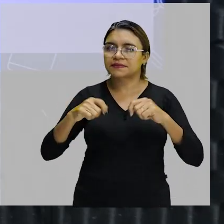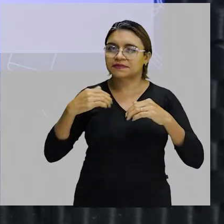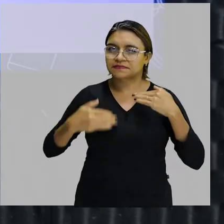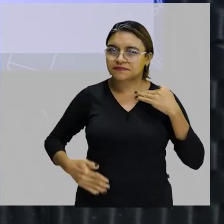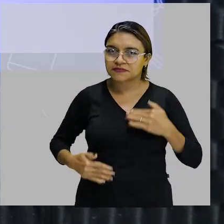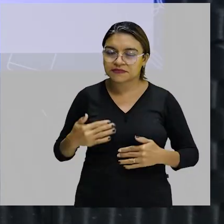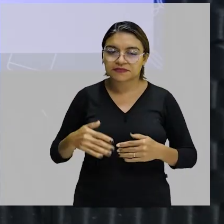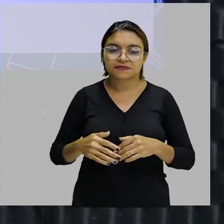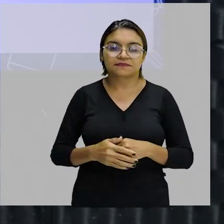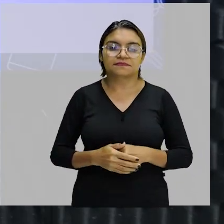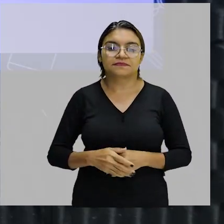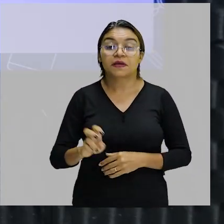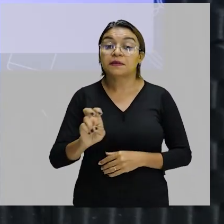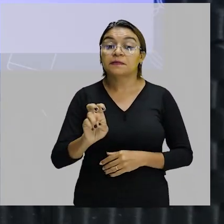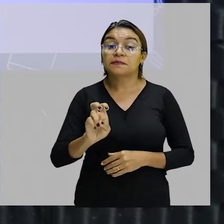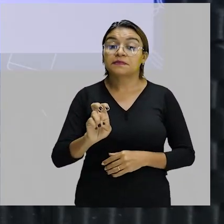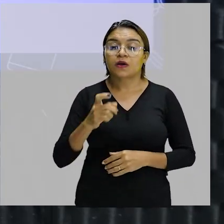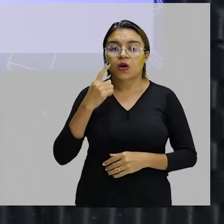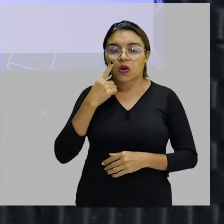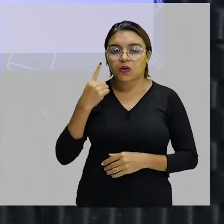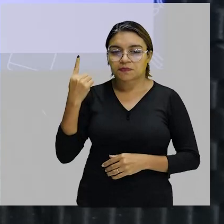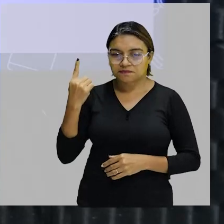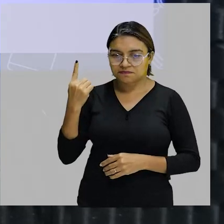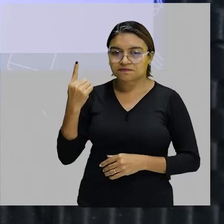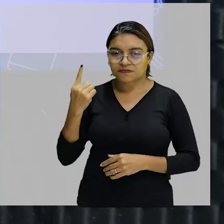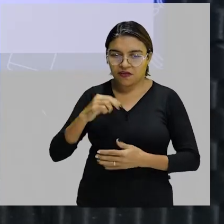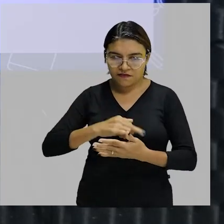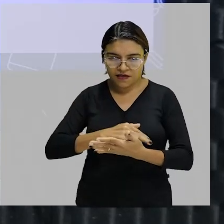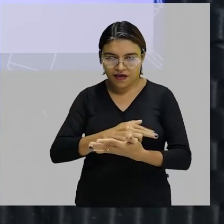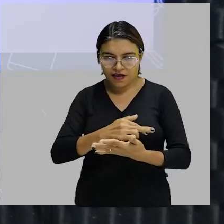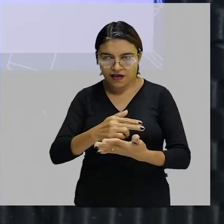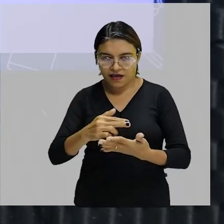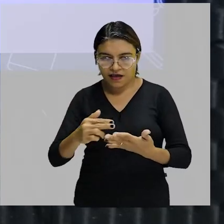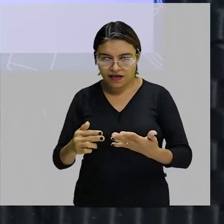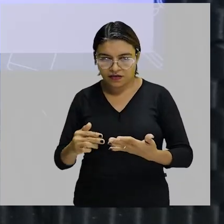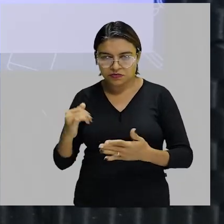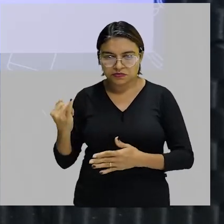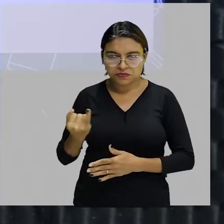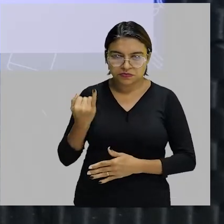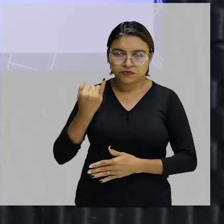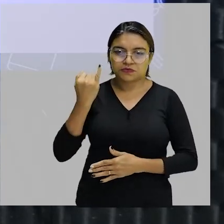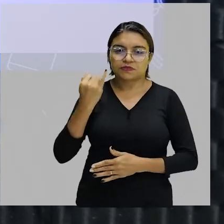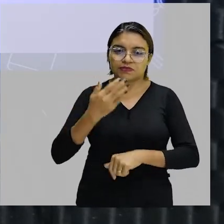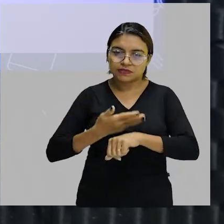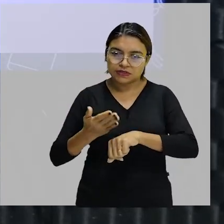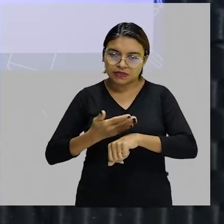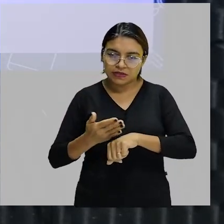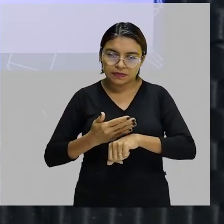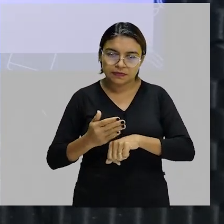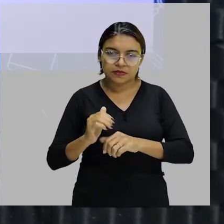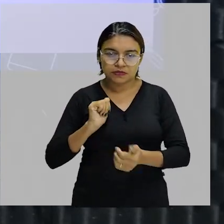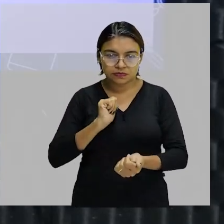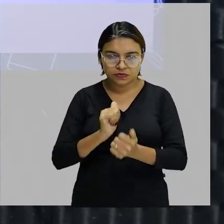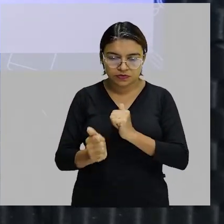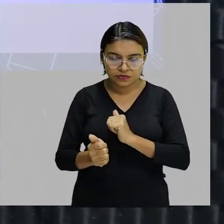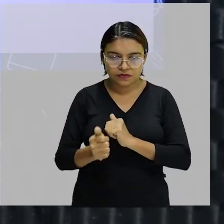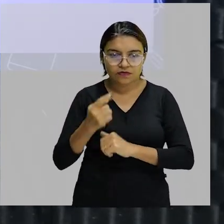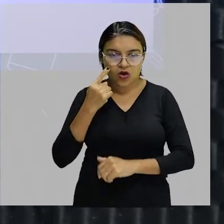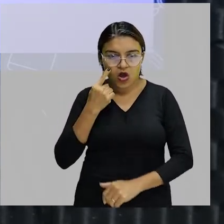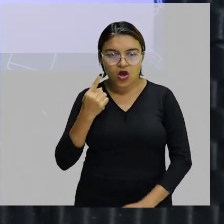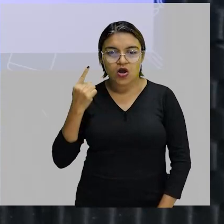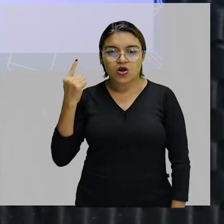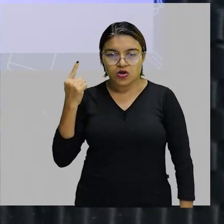físicas, princípios do treinamento esportivo, são vários, mas eu selecionei apenas dois, que é no caso, princípio do volume versus